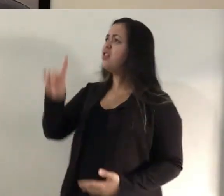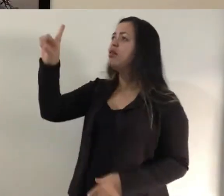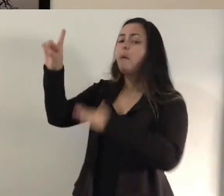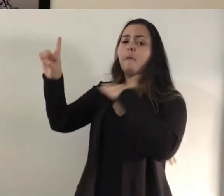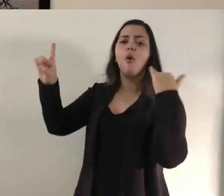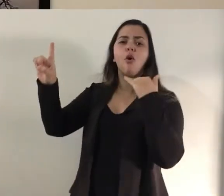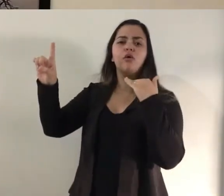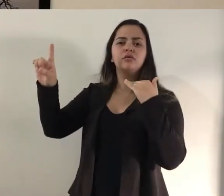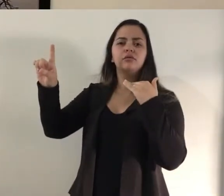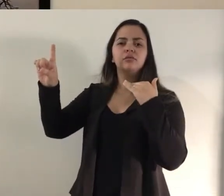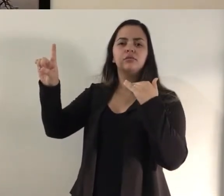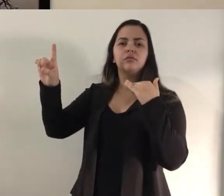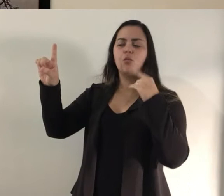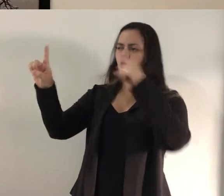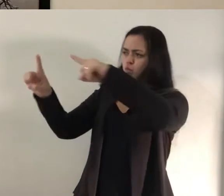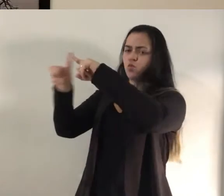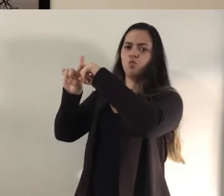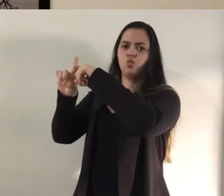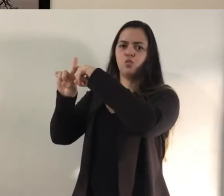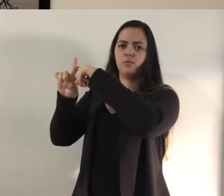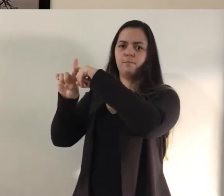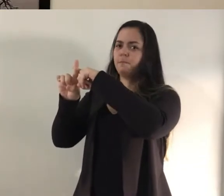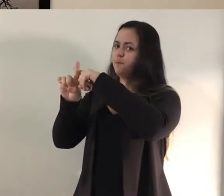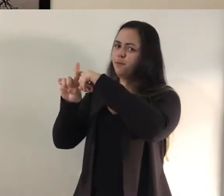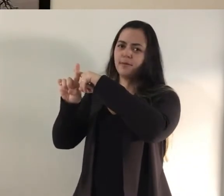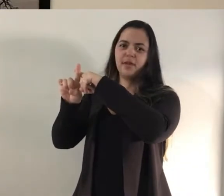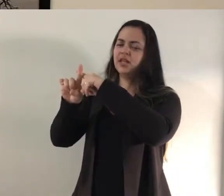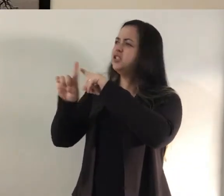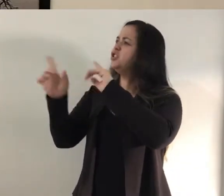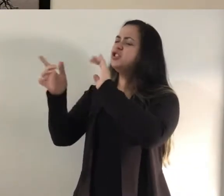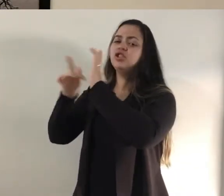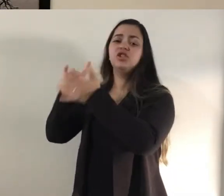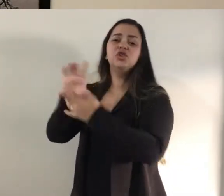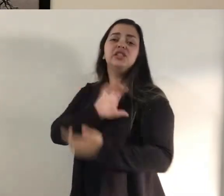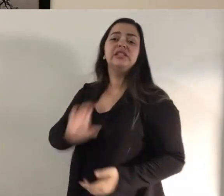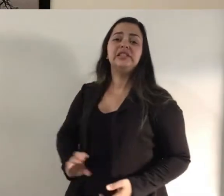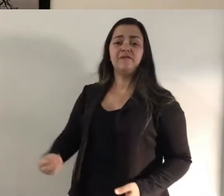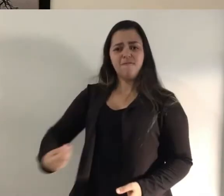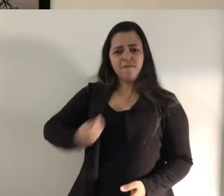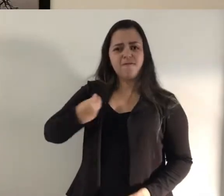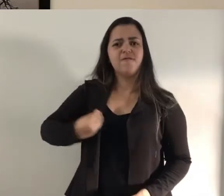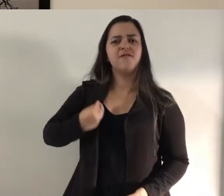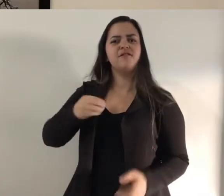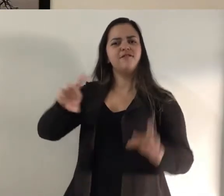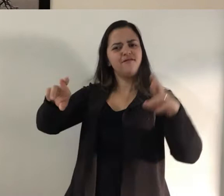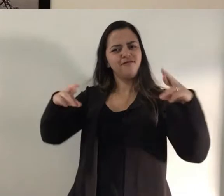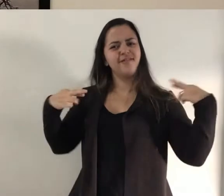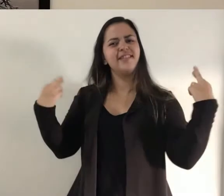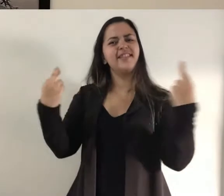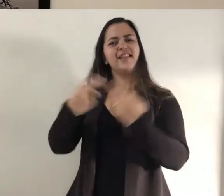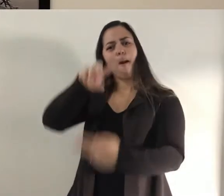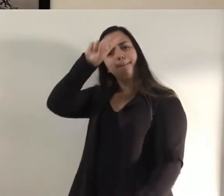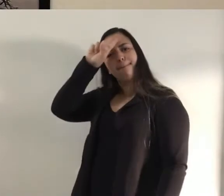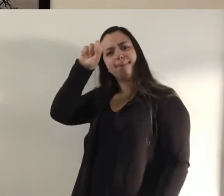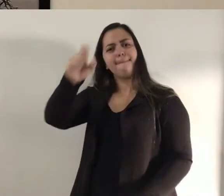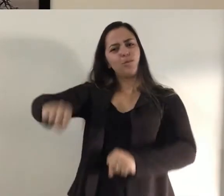na cruz. O nosso Cristo vive, Ele reina, Ele governa, Ele é poderoso.